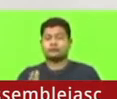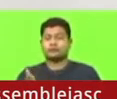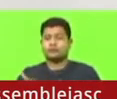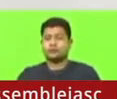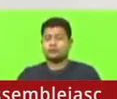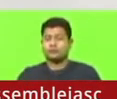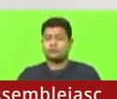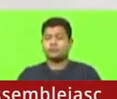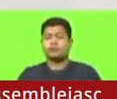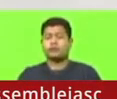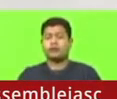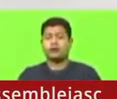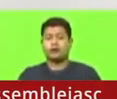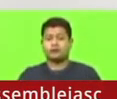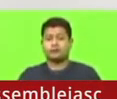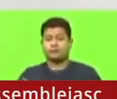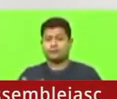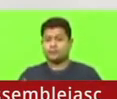ganhe